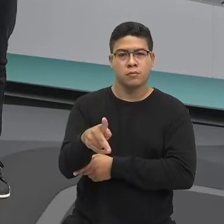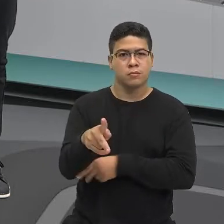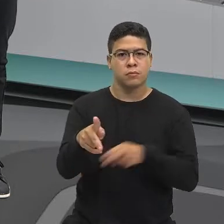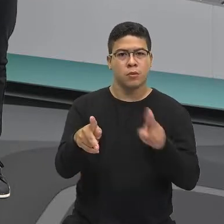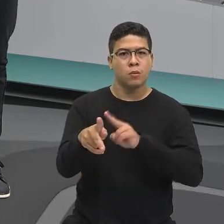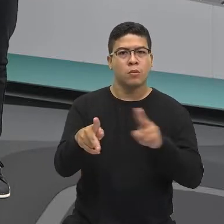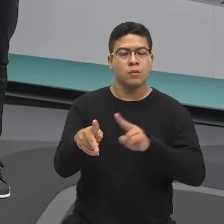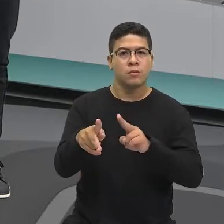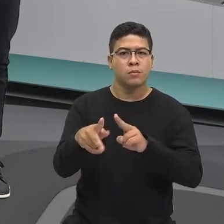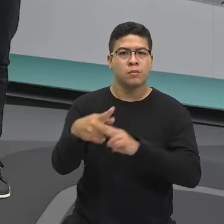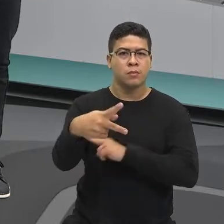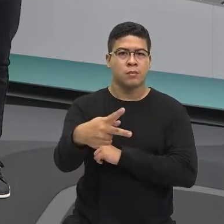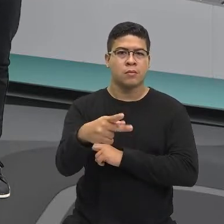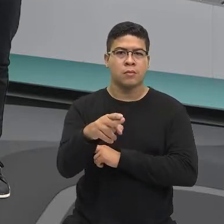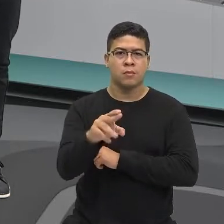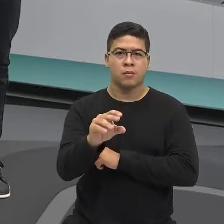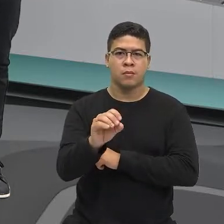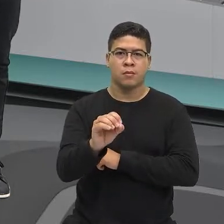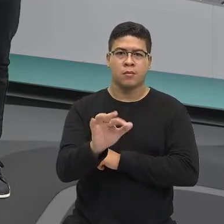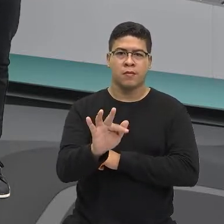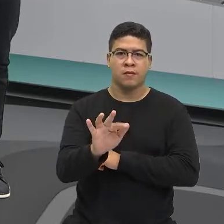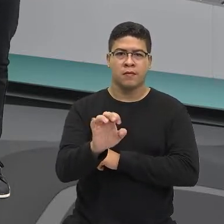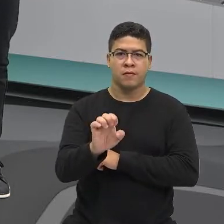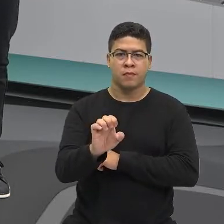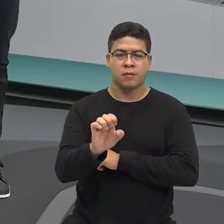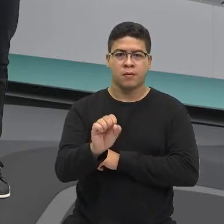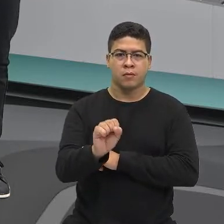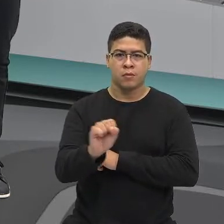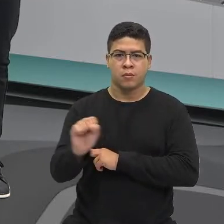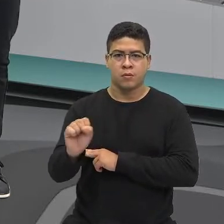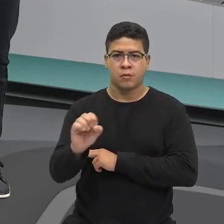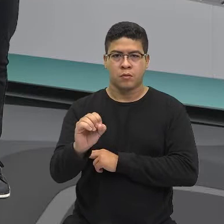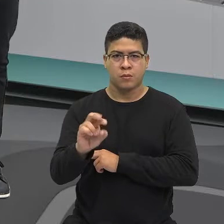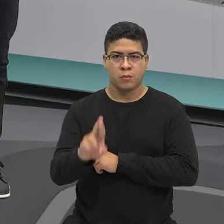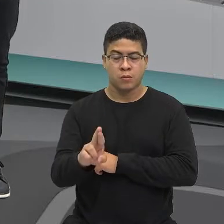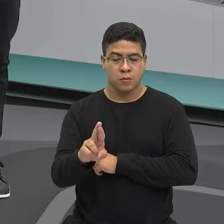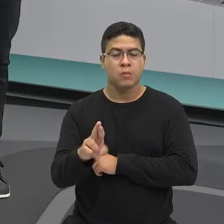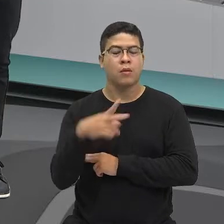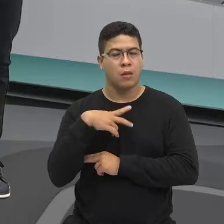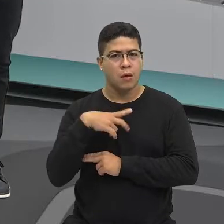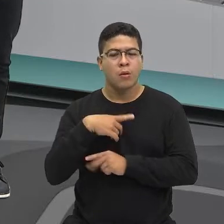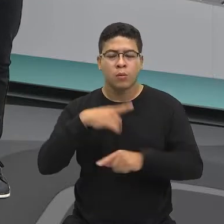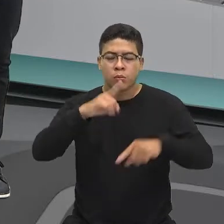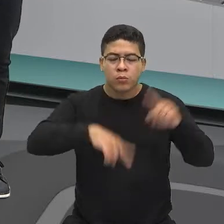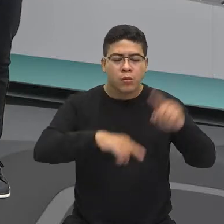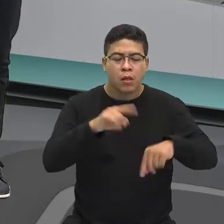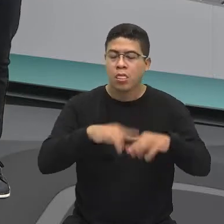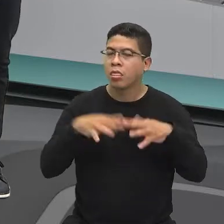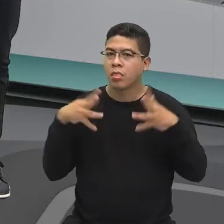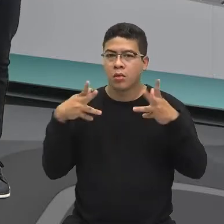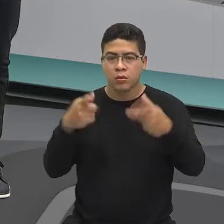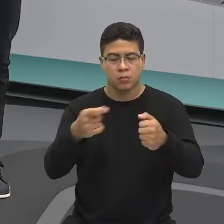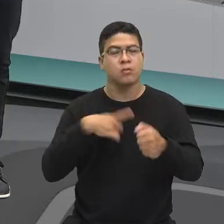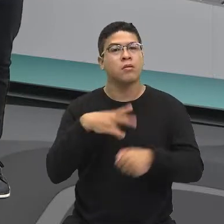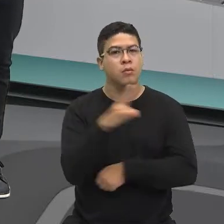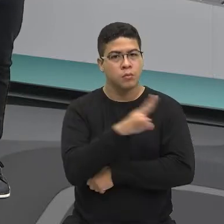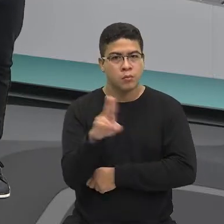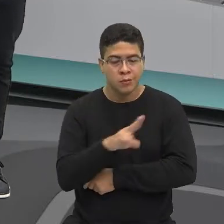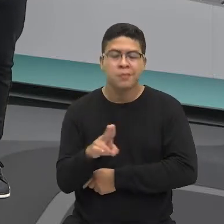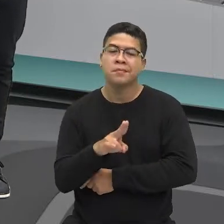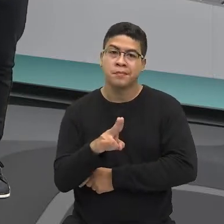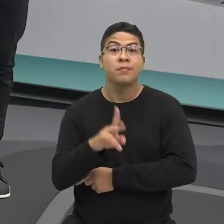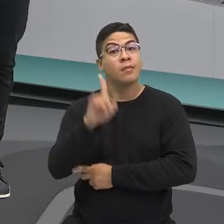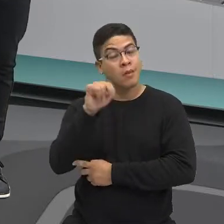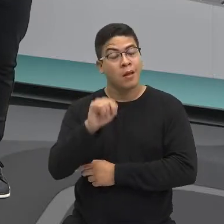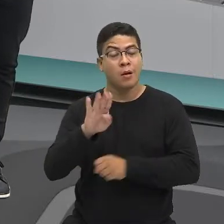ele nomeia um ser, não é isso? Caderno, lápis, então, coisas que existem, ou coisas